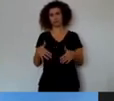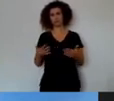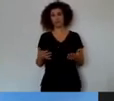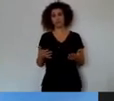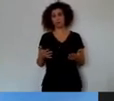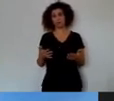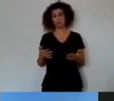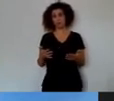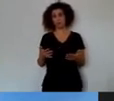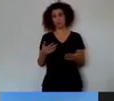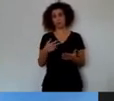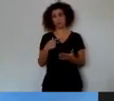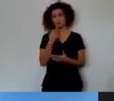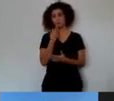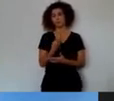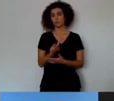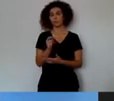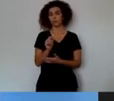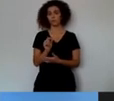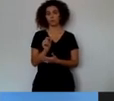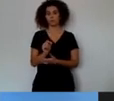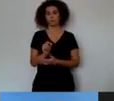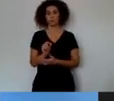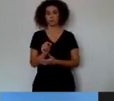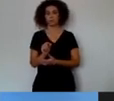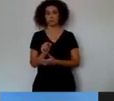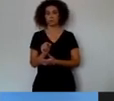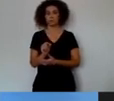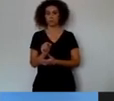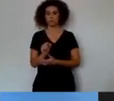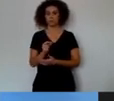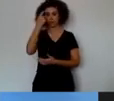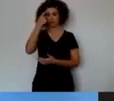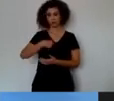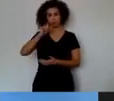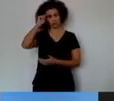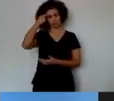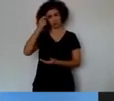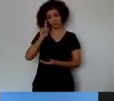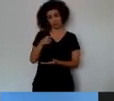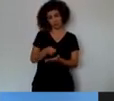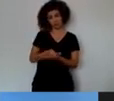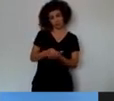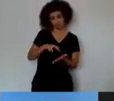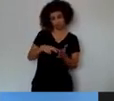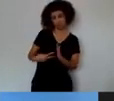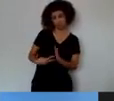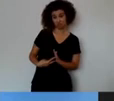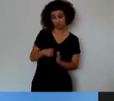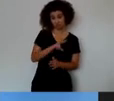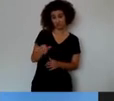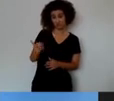Fundação Palmares aqui para vocês, né? O fato de ser negro é alguma garantia nesse caso? Está